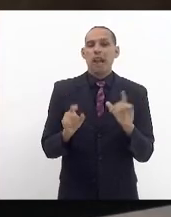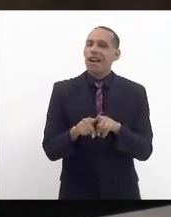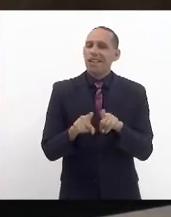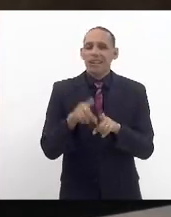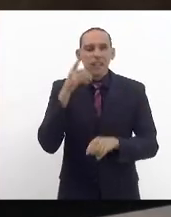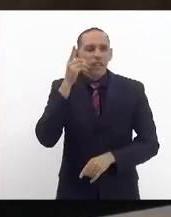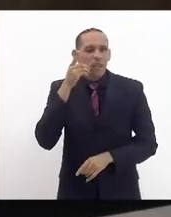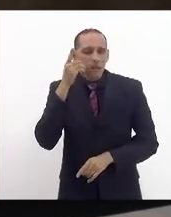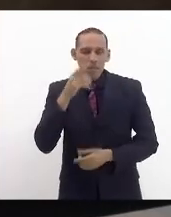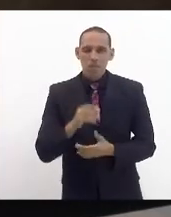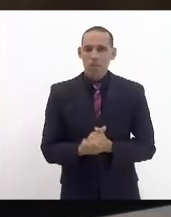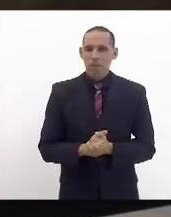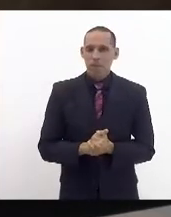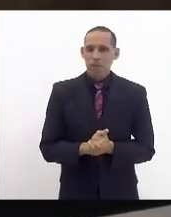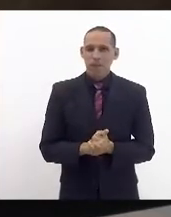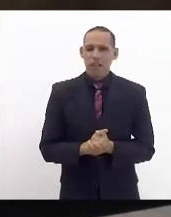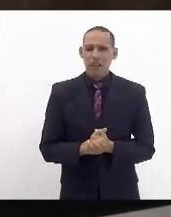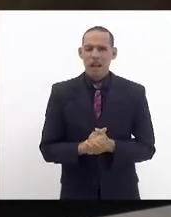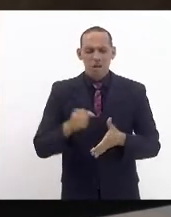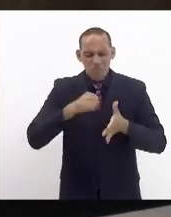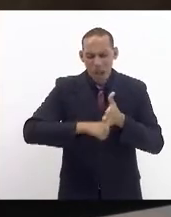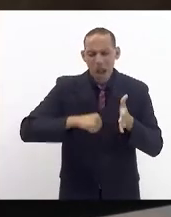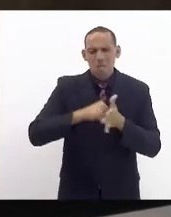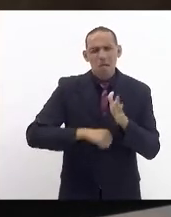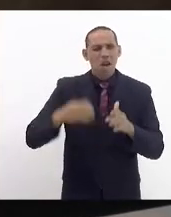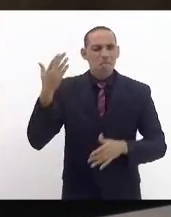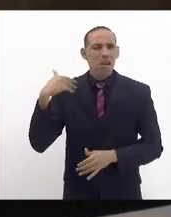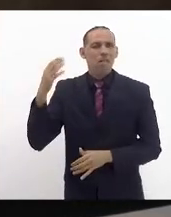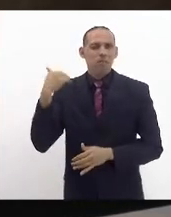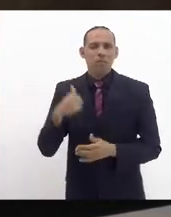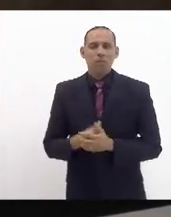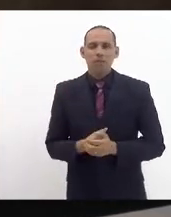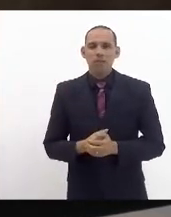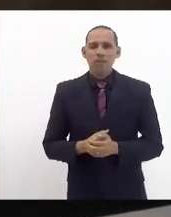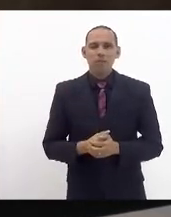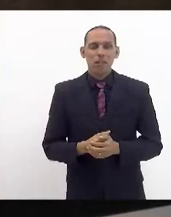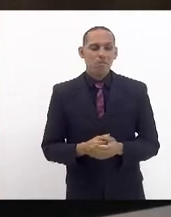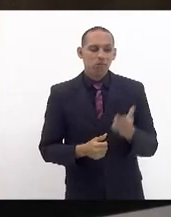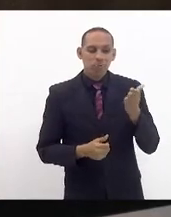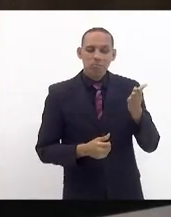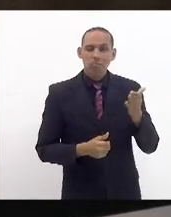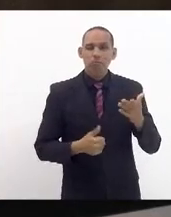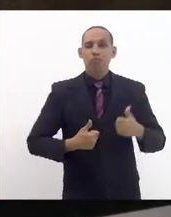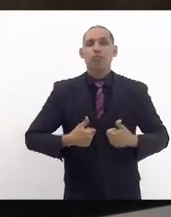que bravatou aqui há minutos atrás é que ostenta...